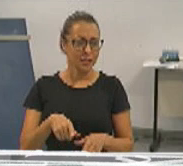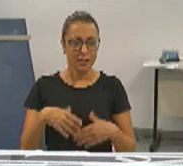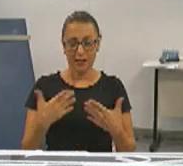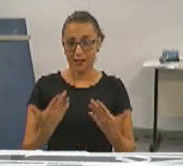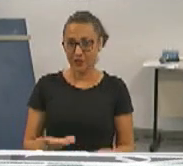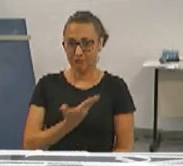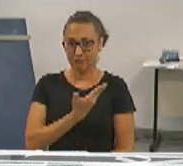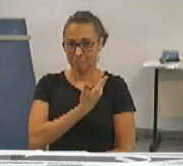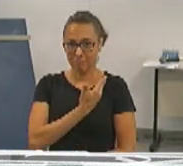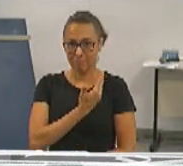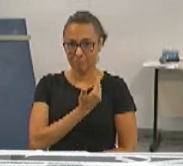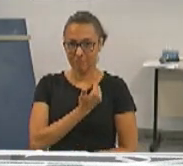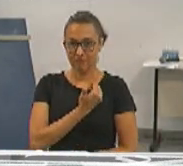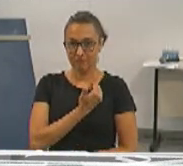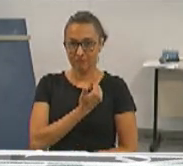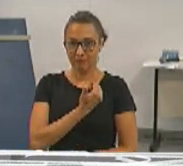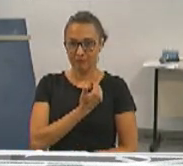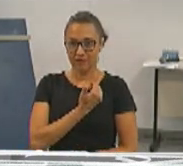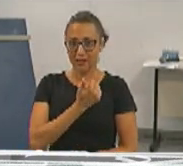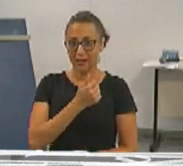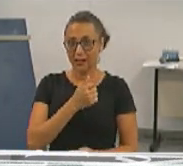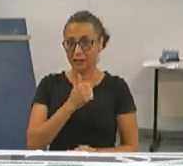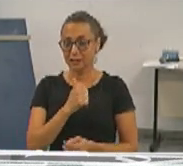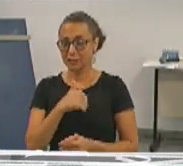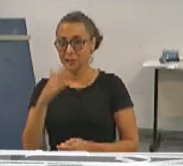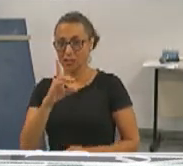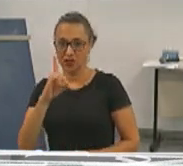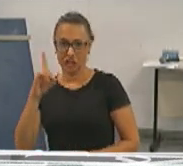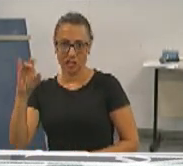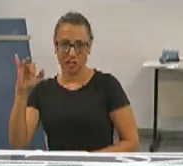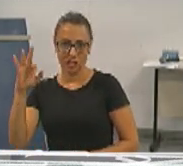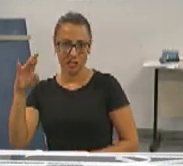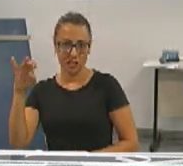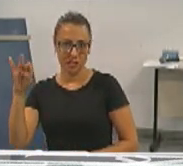pretende, por ser de extrema direita, pretende